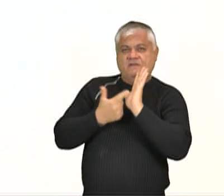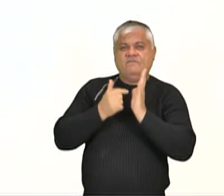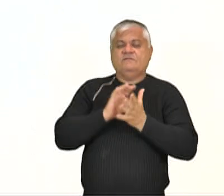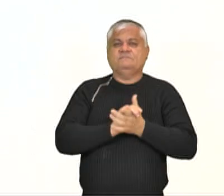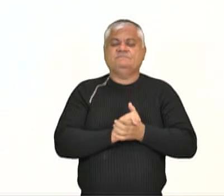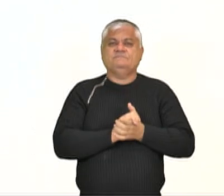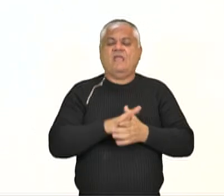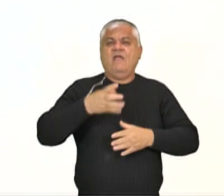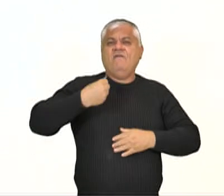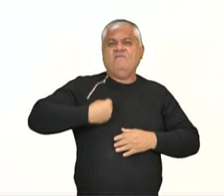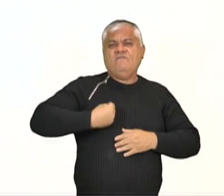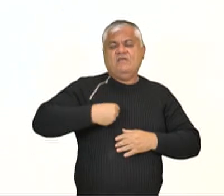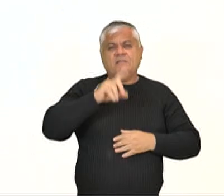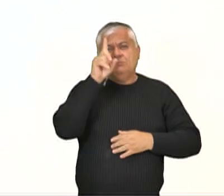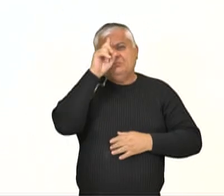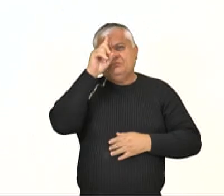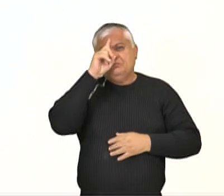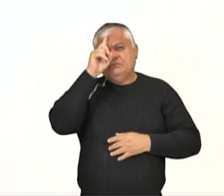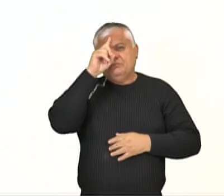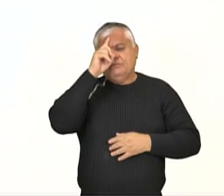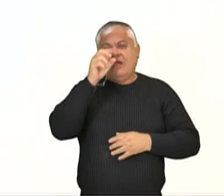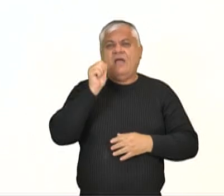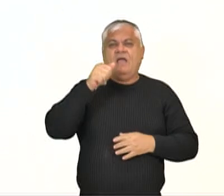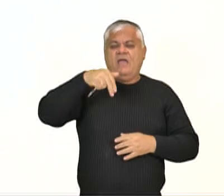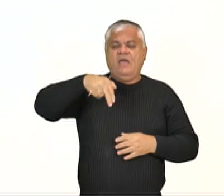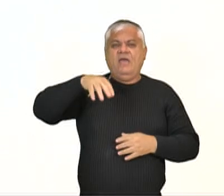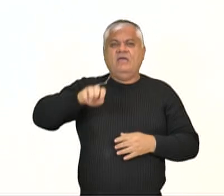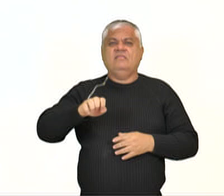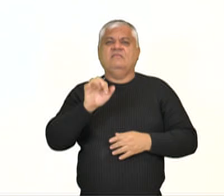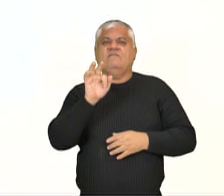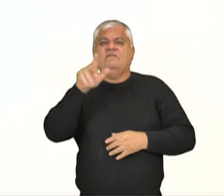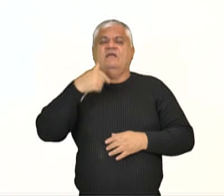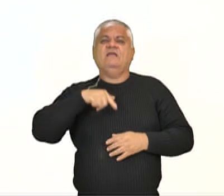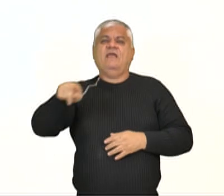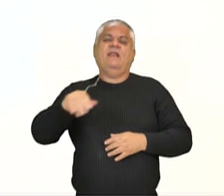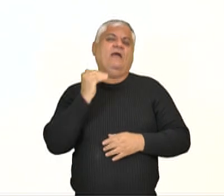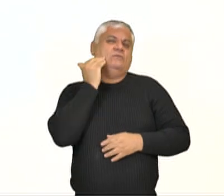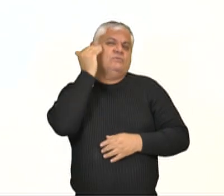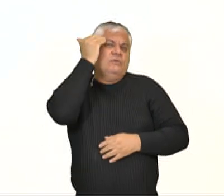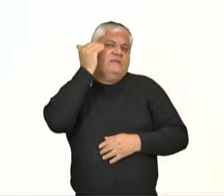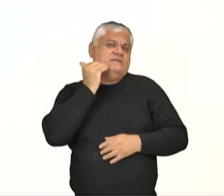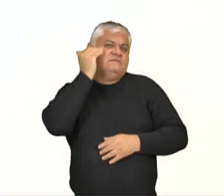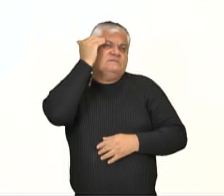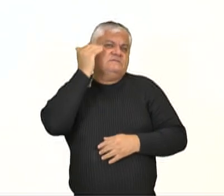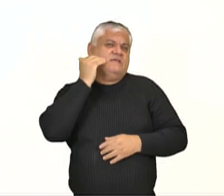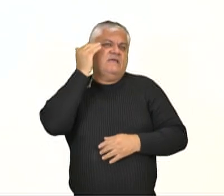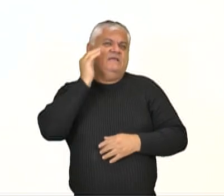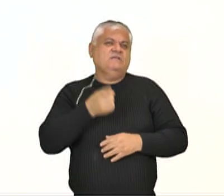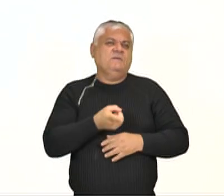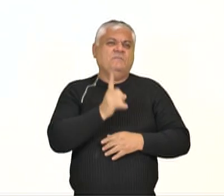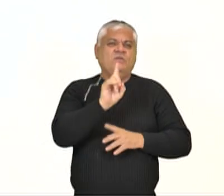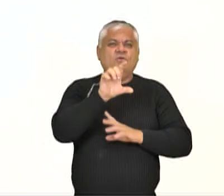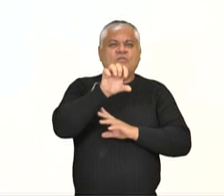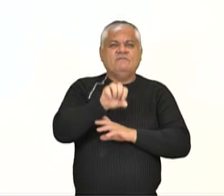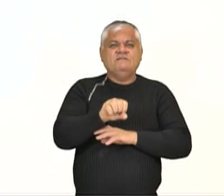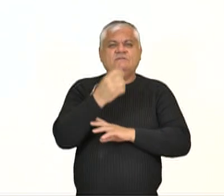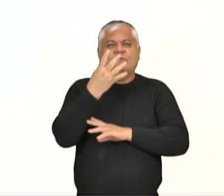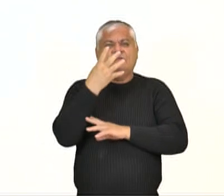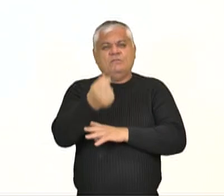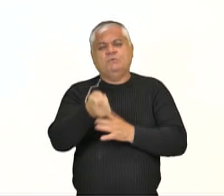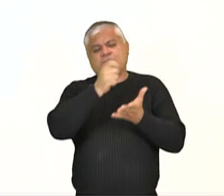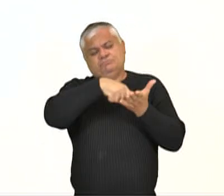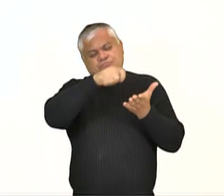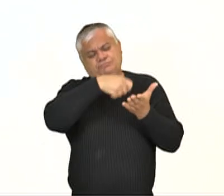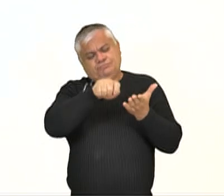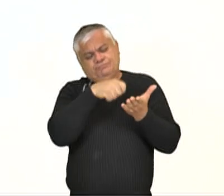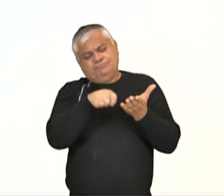Anne Frank foi composto pela então adolescente Anne Frank no período que se estende de 1942